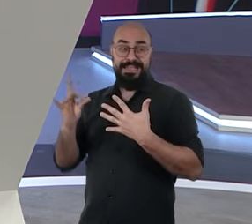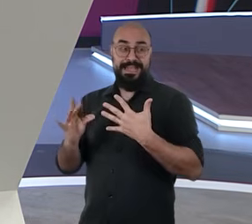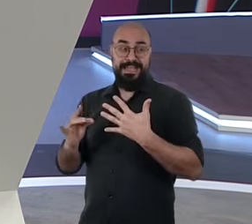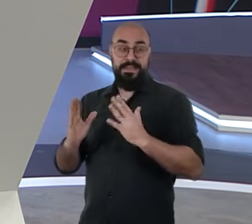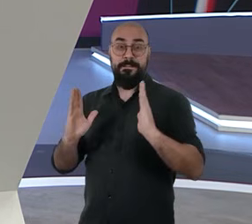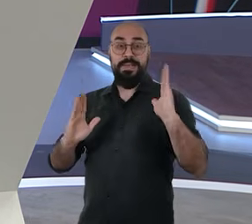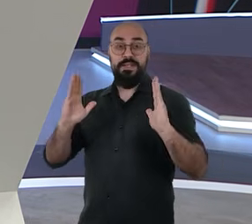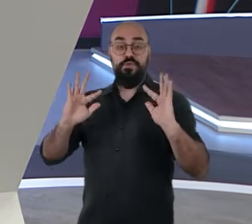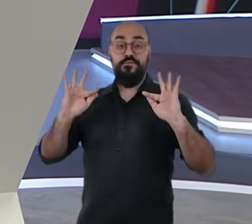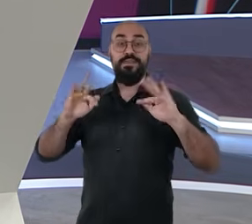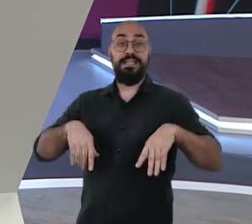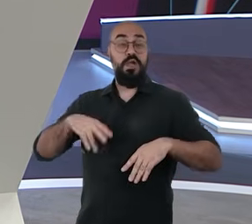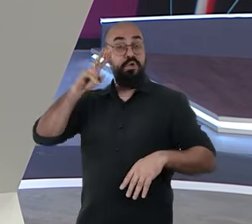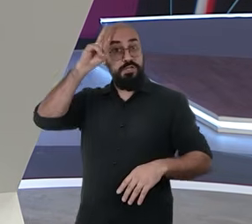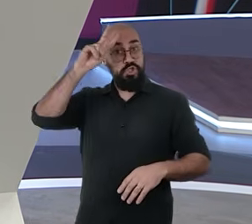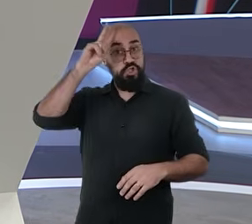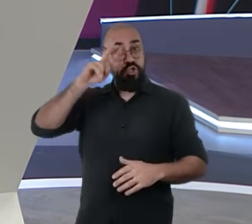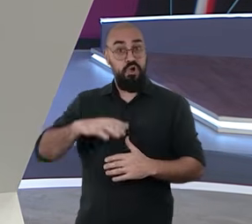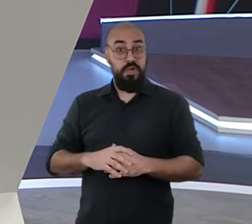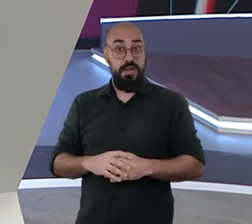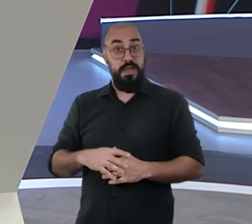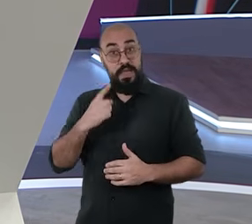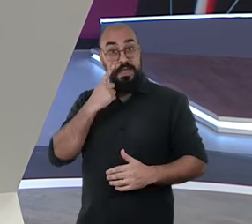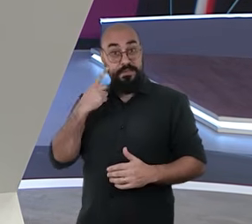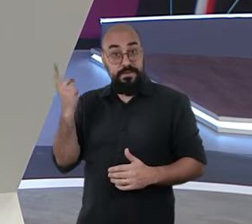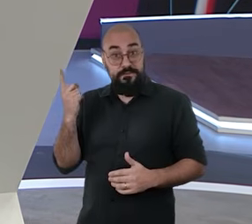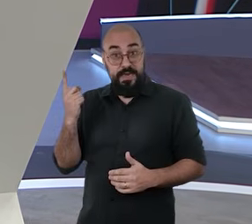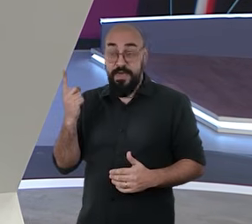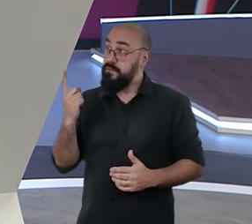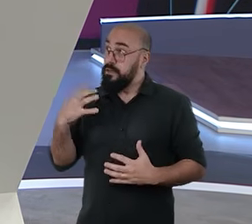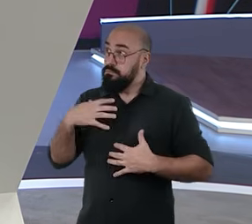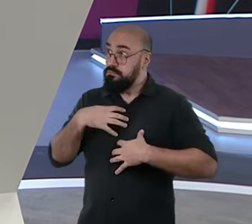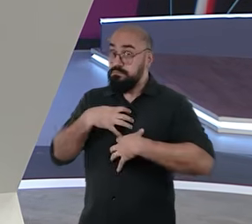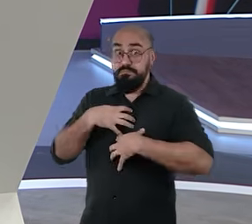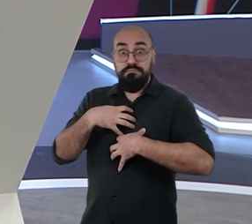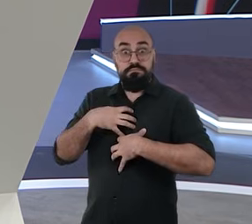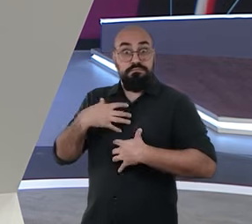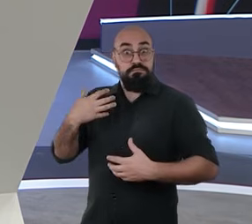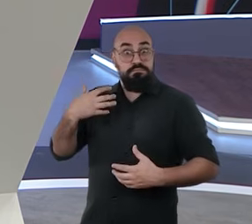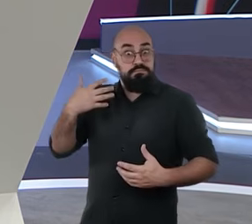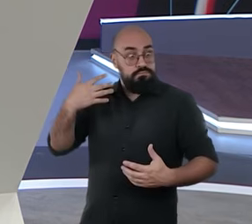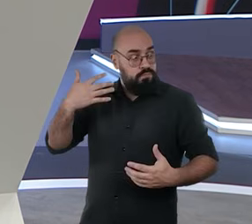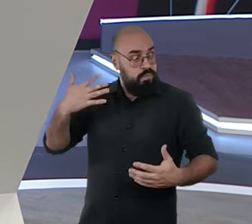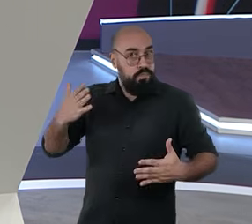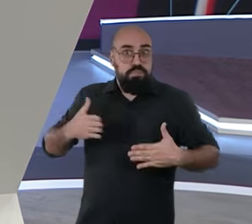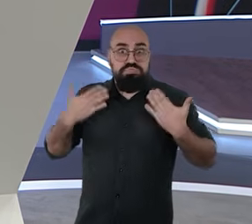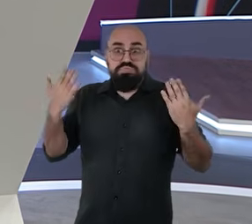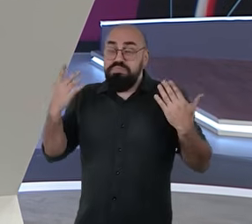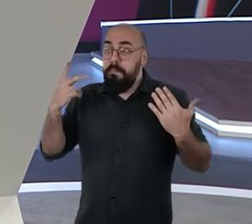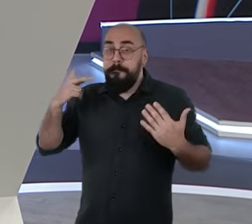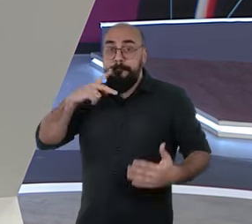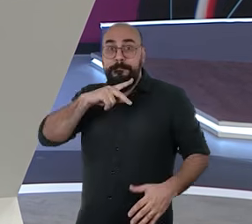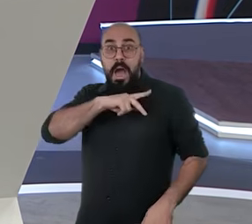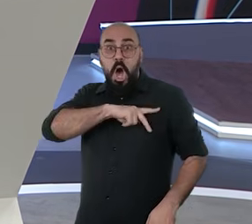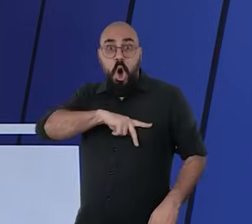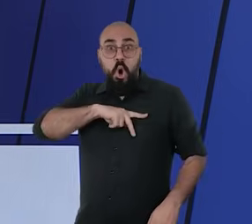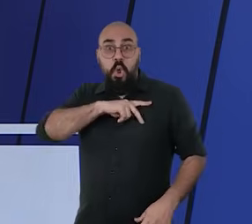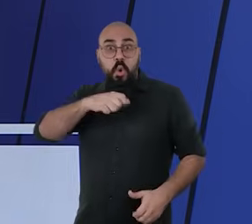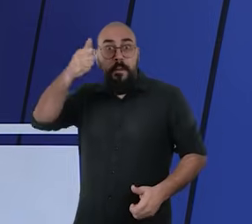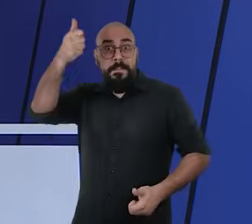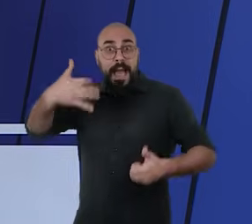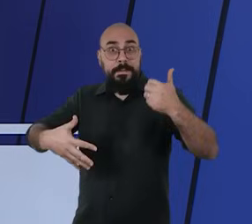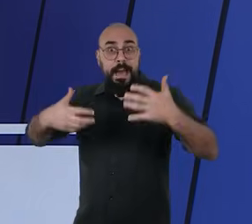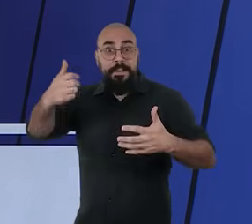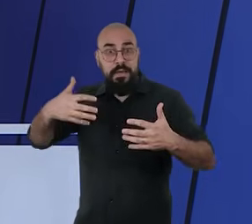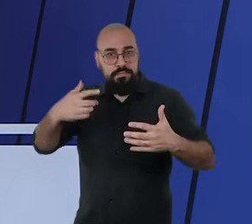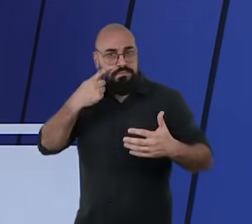momentos finais da história. E você vai ver que vai te deixar surpreendido com aquilo que Paulo está dizendo.